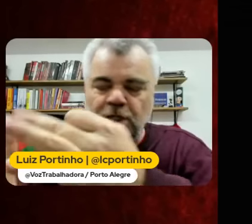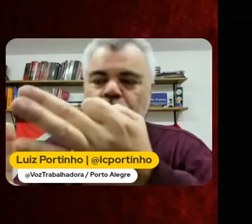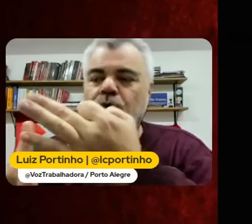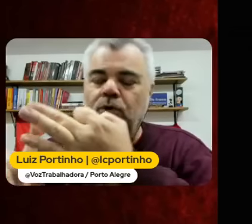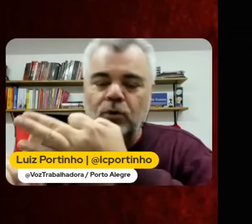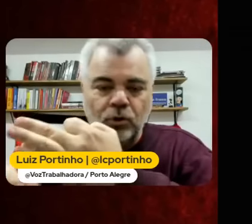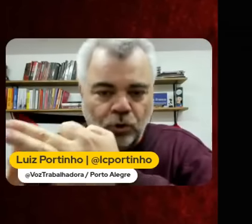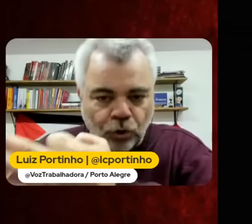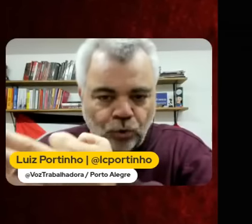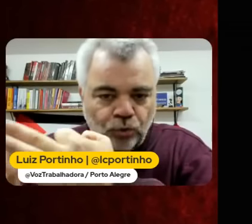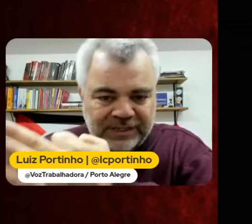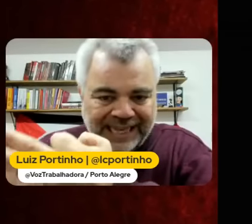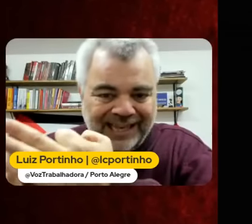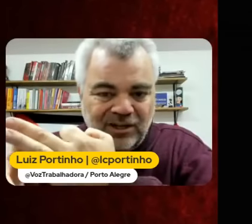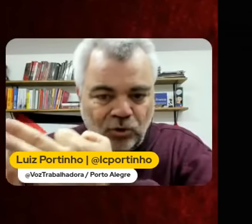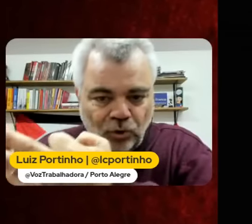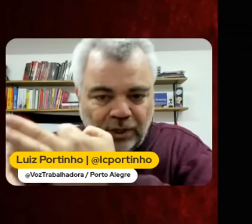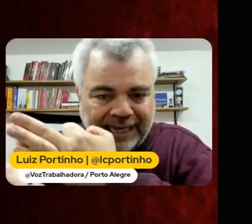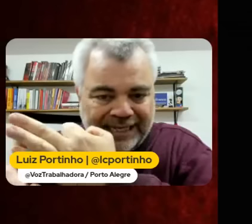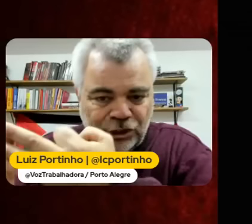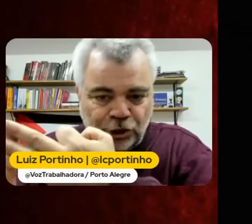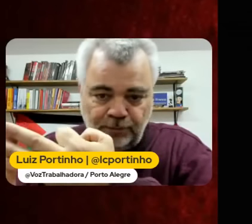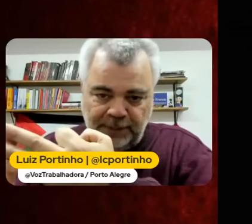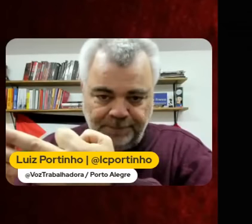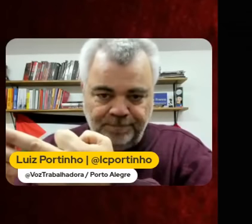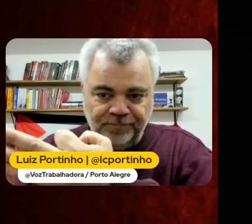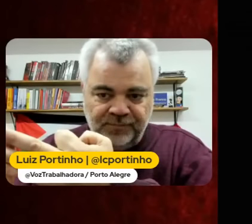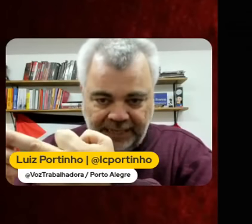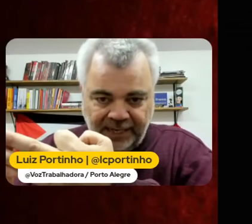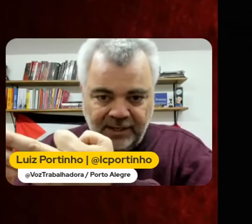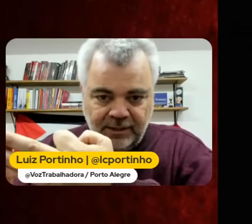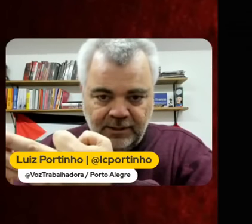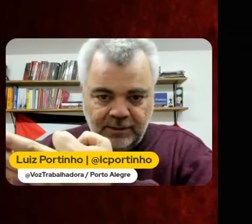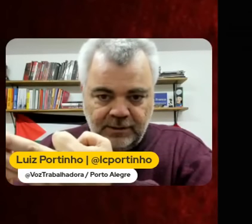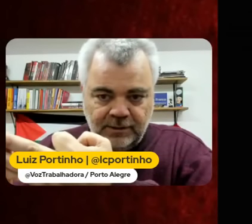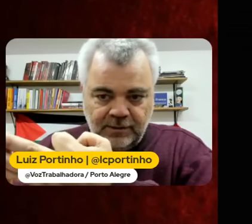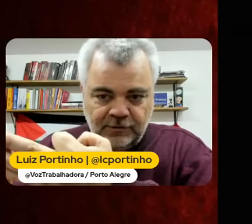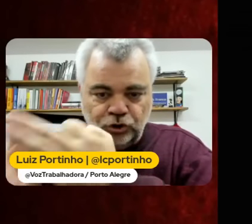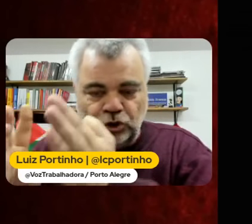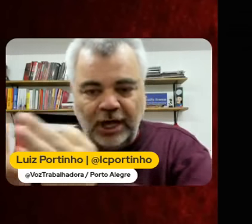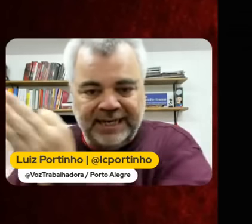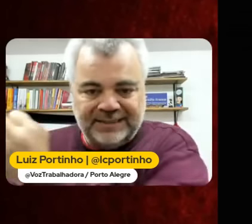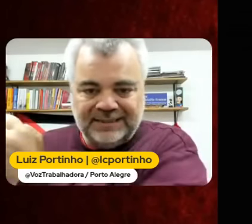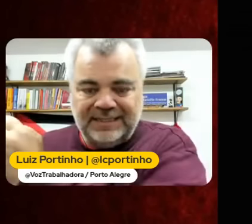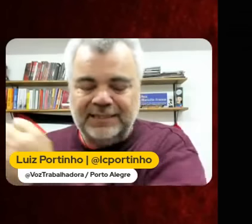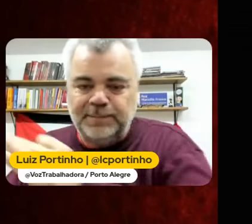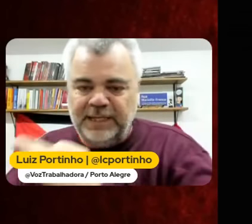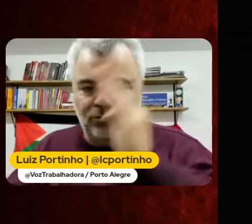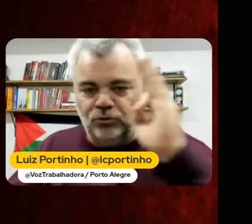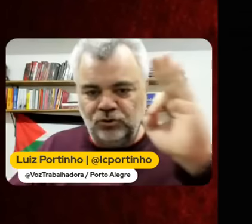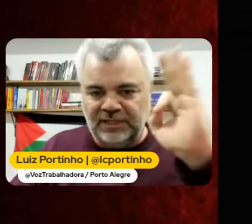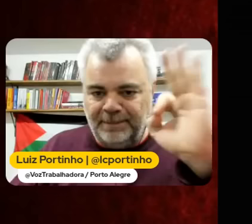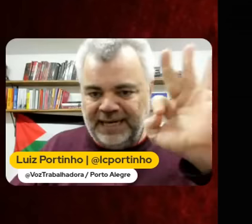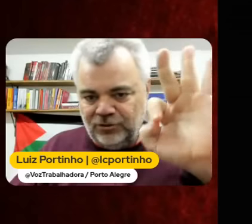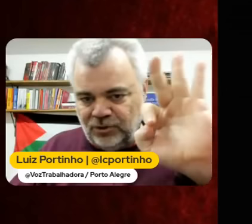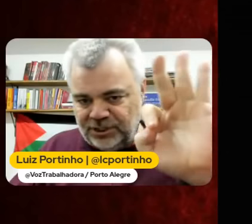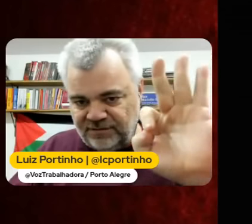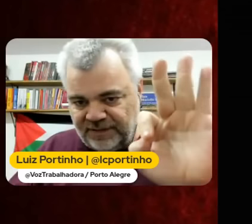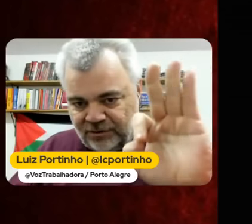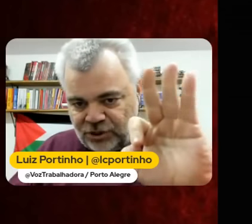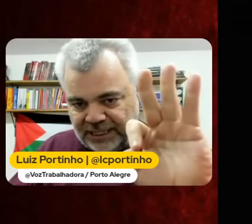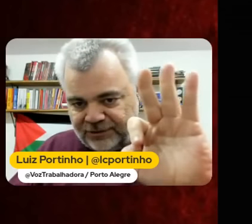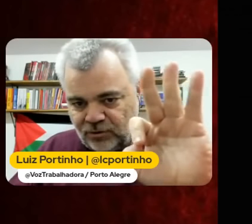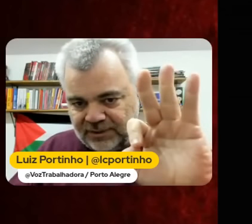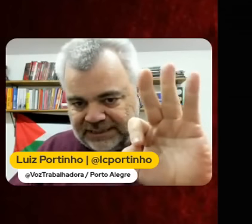de Jango, ou de Lula e Dilma, tá? Só nesses três períodos os